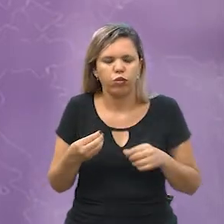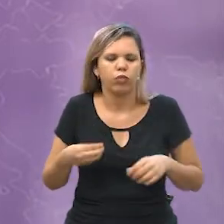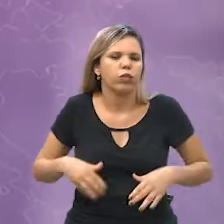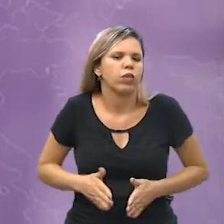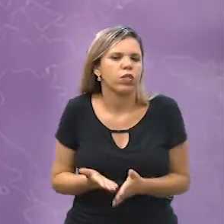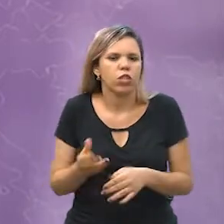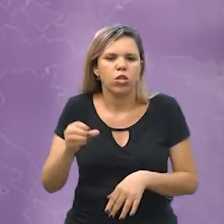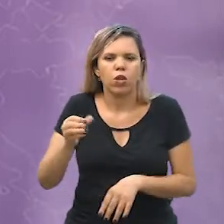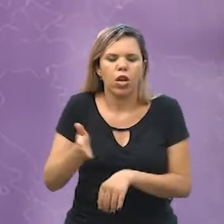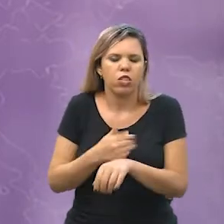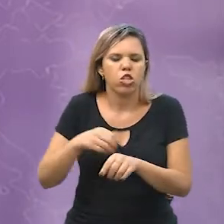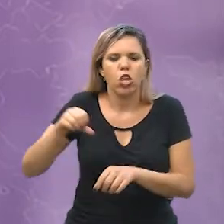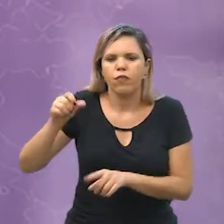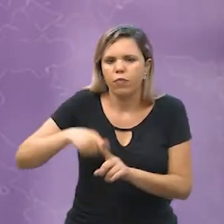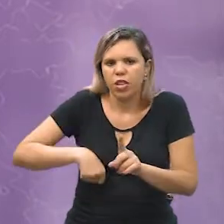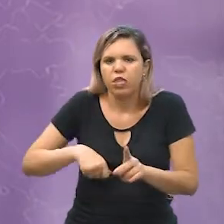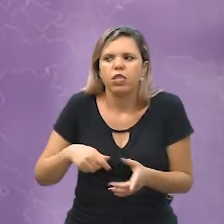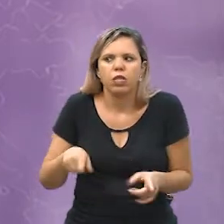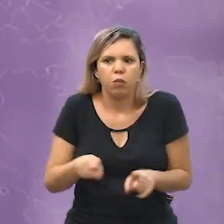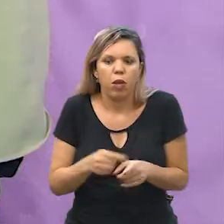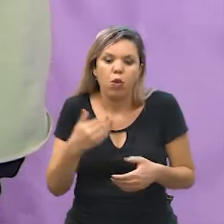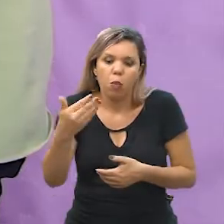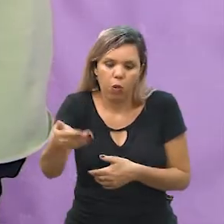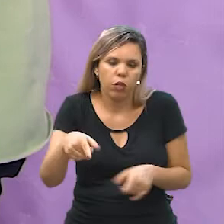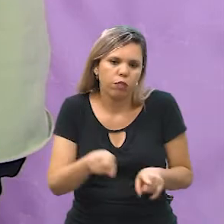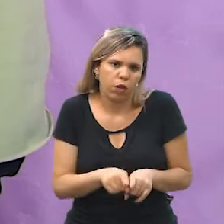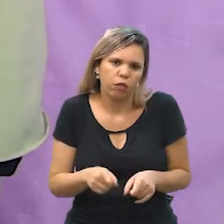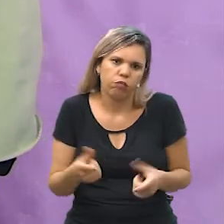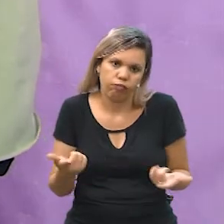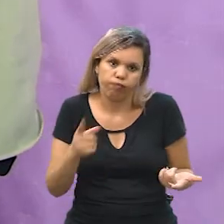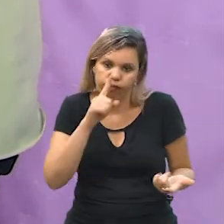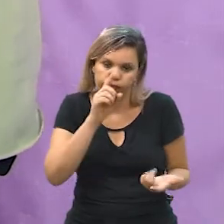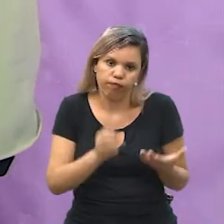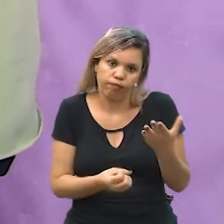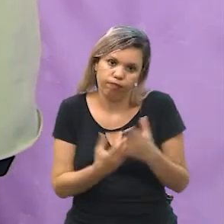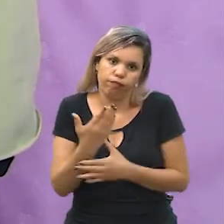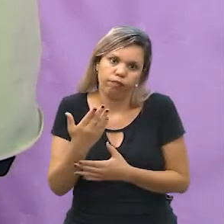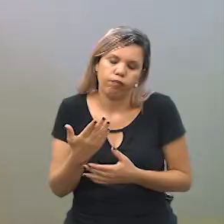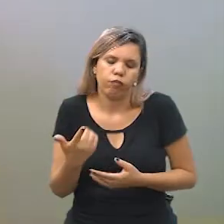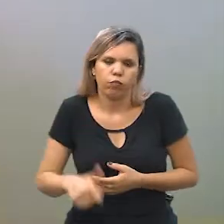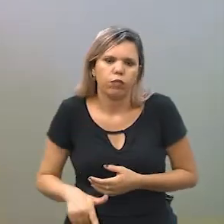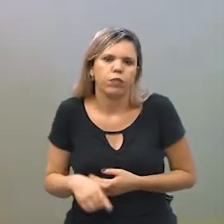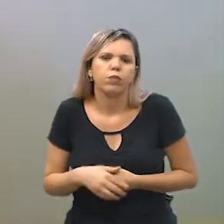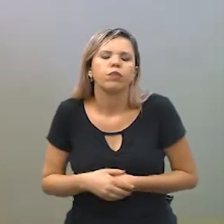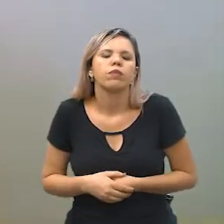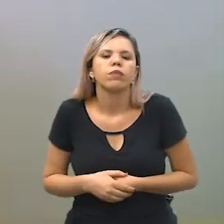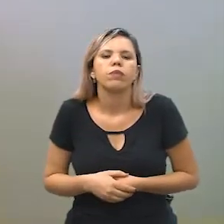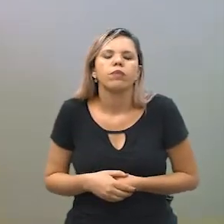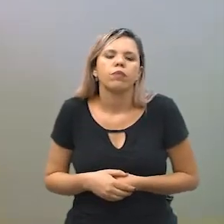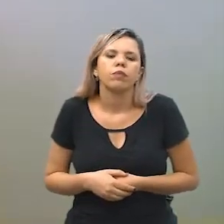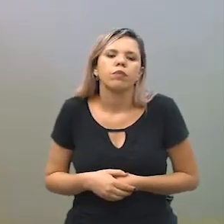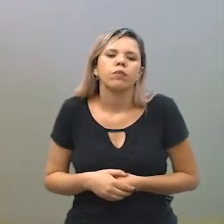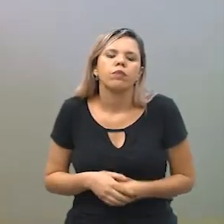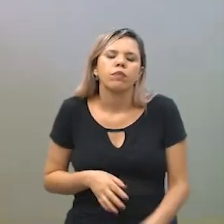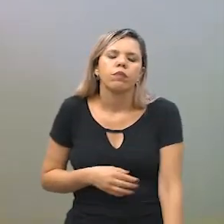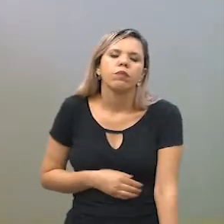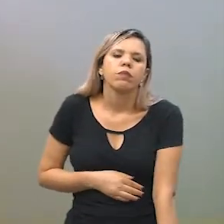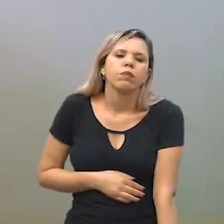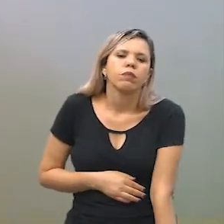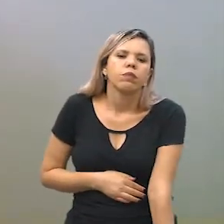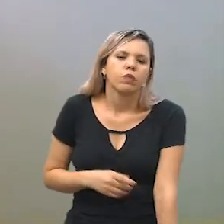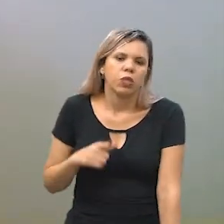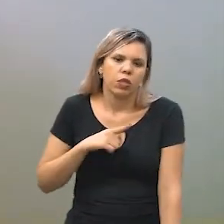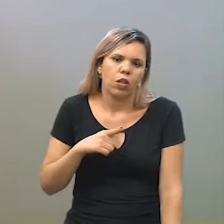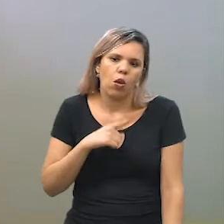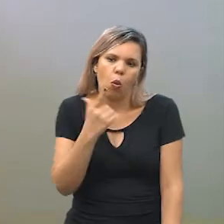prematuro, o próximo pode vir a nascer também, doutora? É um dos maiores fatores de risco, tá? Um dos maiores fatores de risco é eu